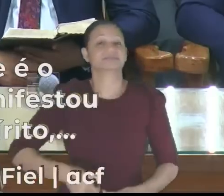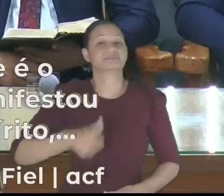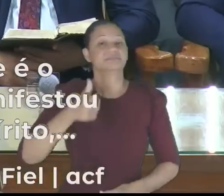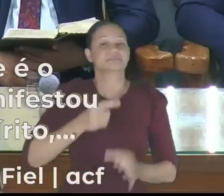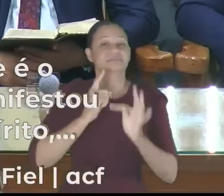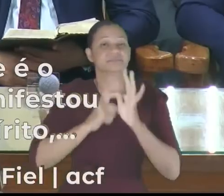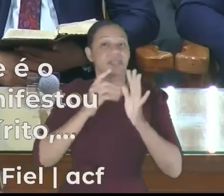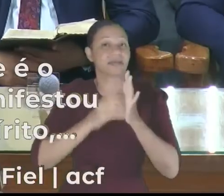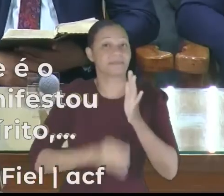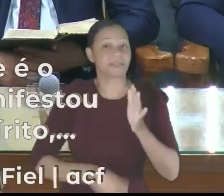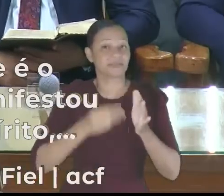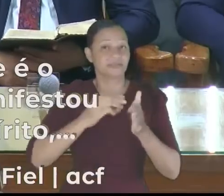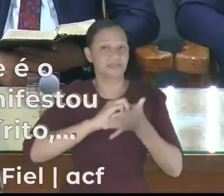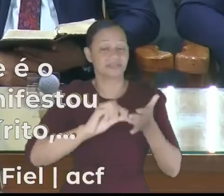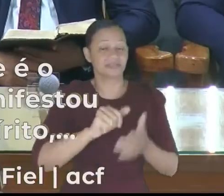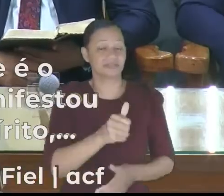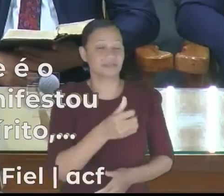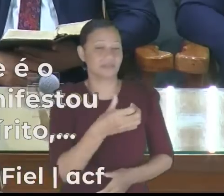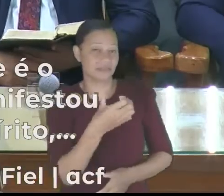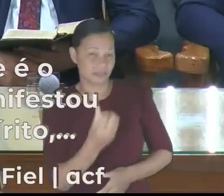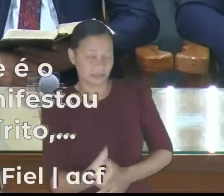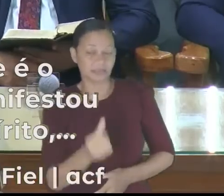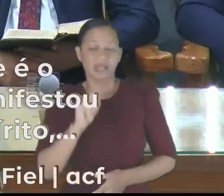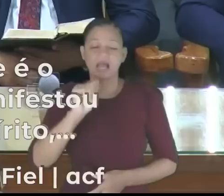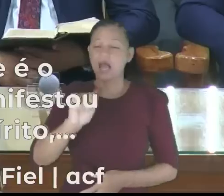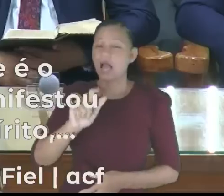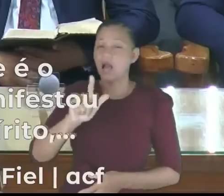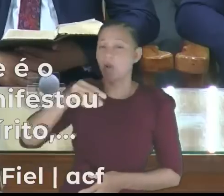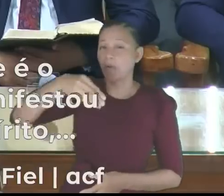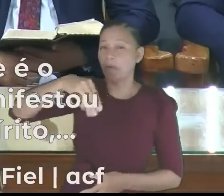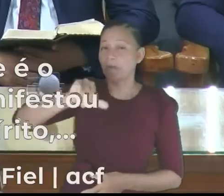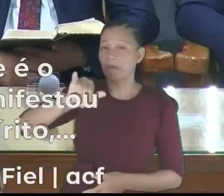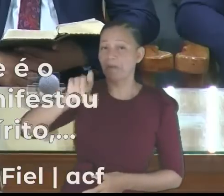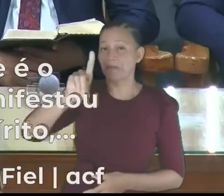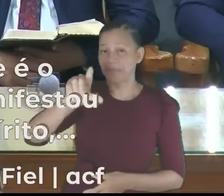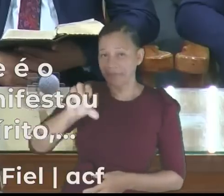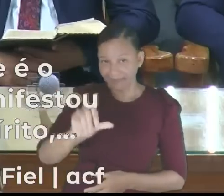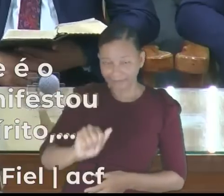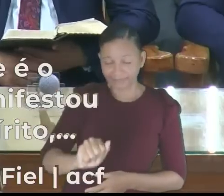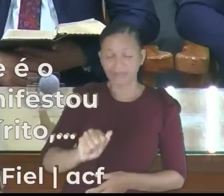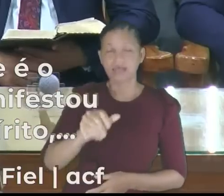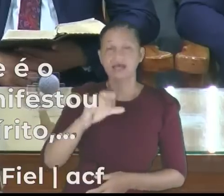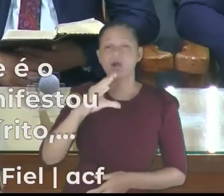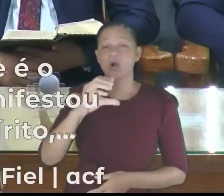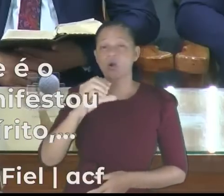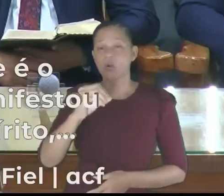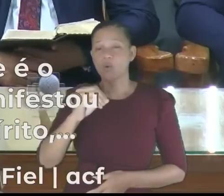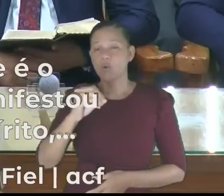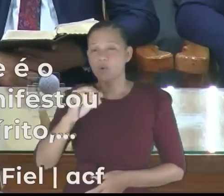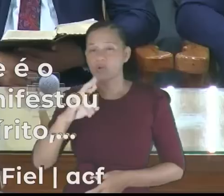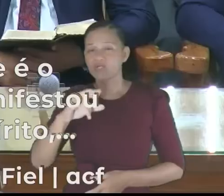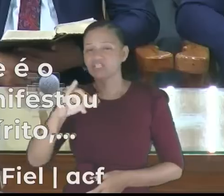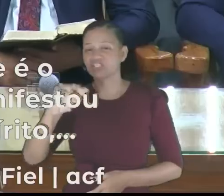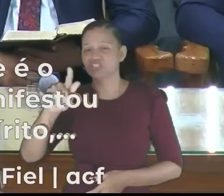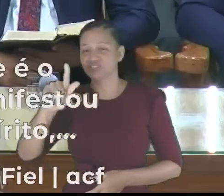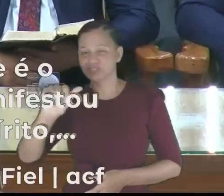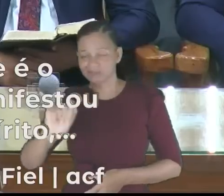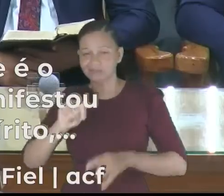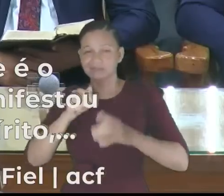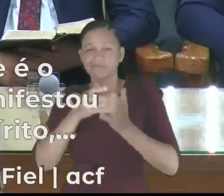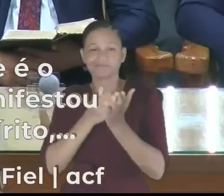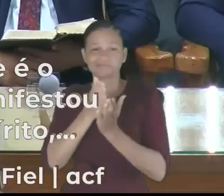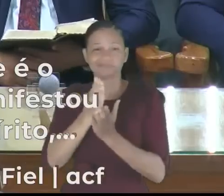3,16, ACF, Almeida Corrigida Fiel. Essa explica melhor. Glória a Deus. Olha aí. E sem dúvida